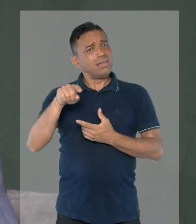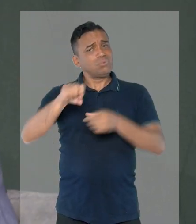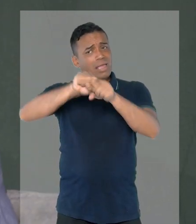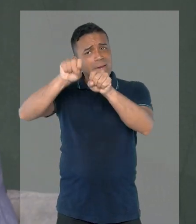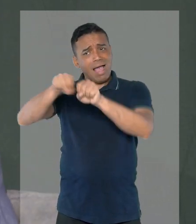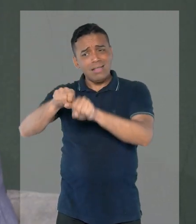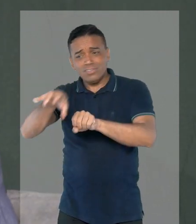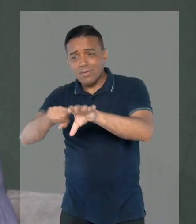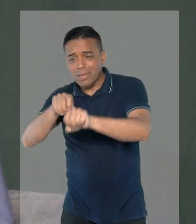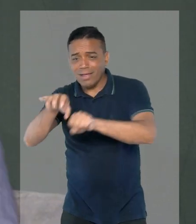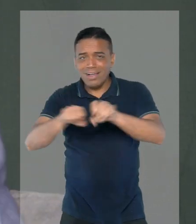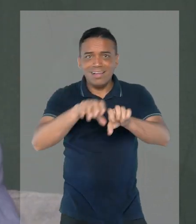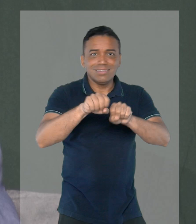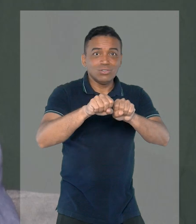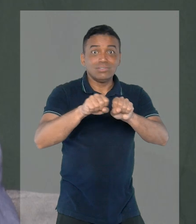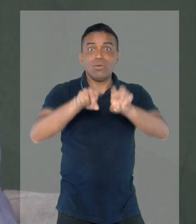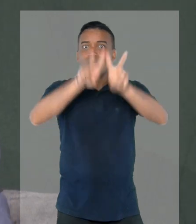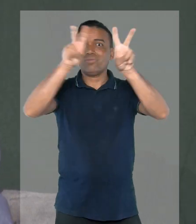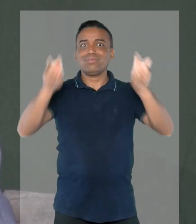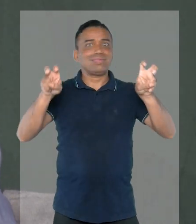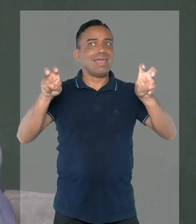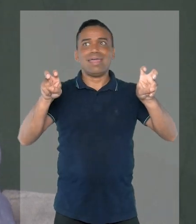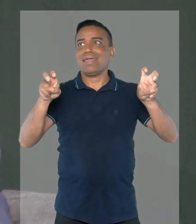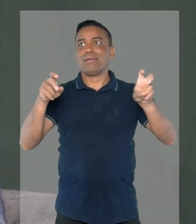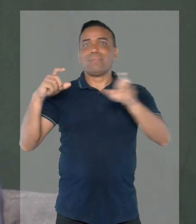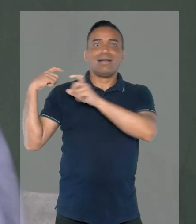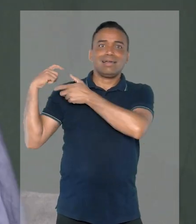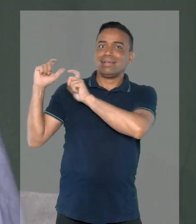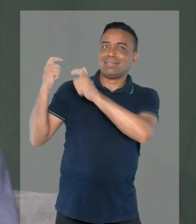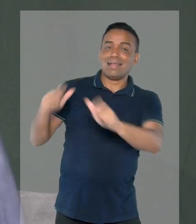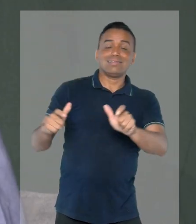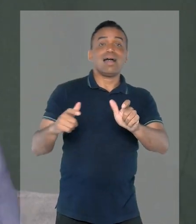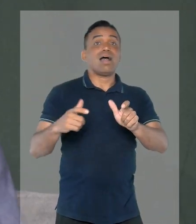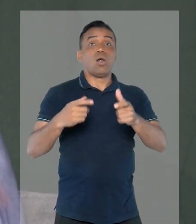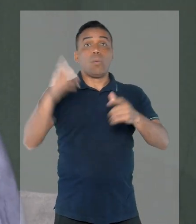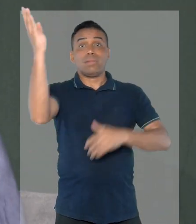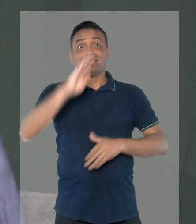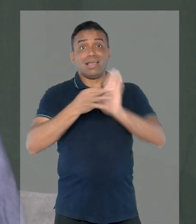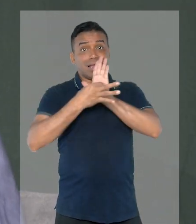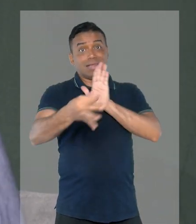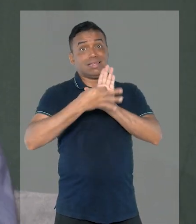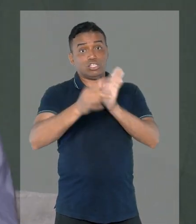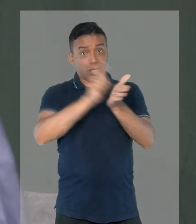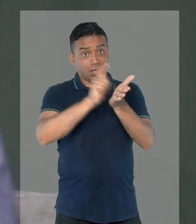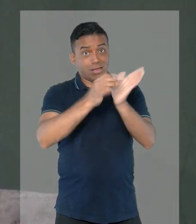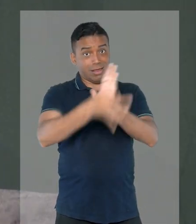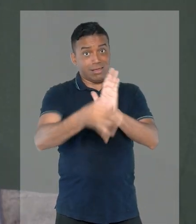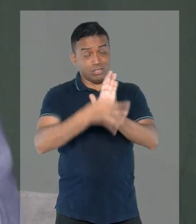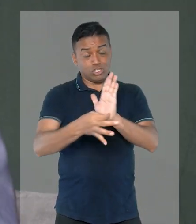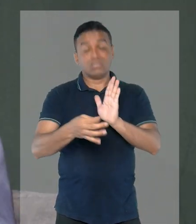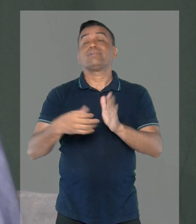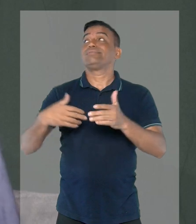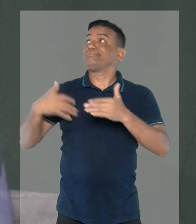né? Essa é uma temática muito cara à tradição da crítica brasileira, e não só brasileira. Né? Há muito tempo vem